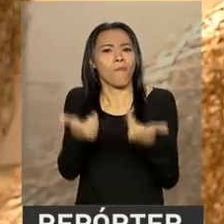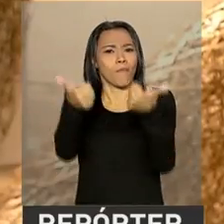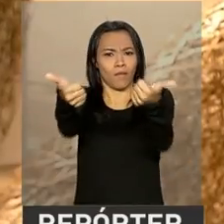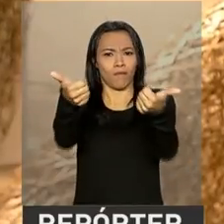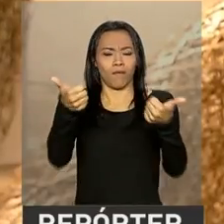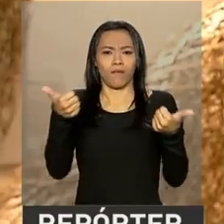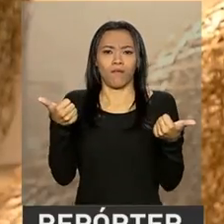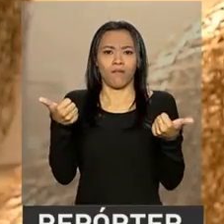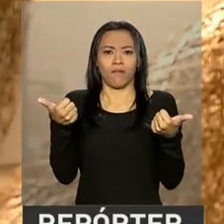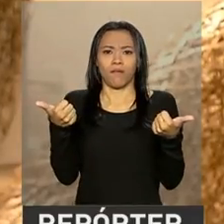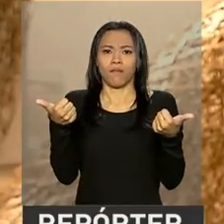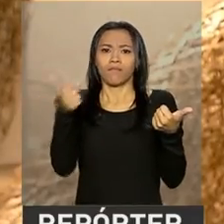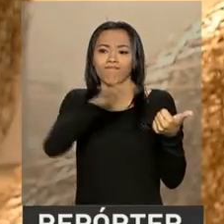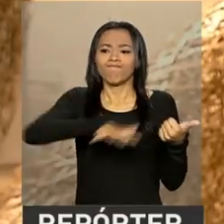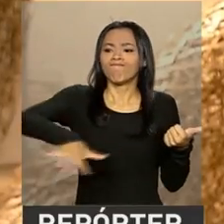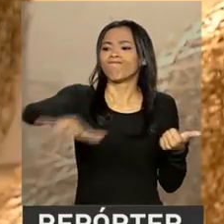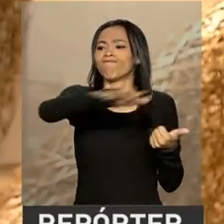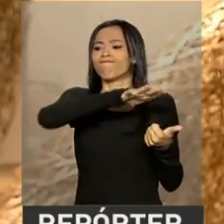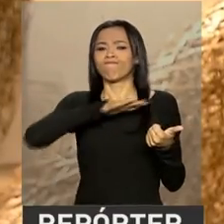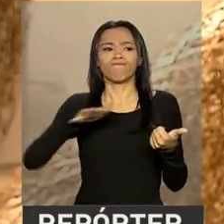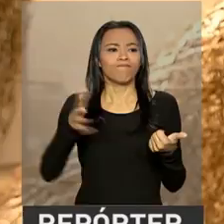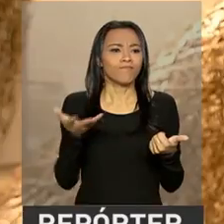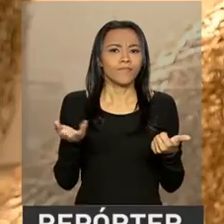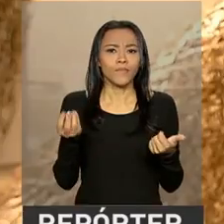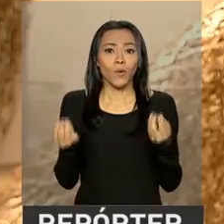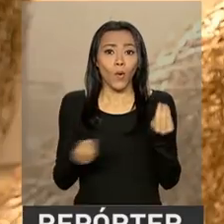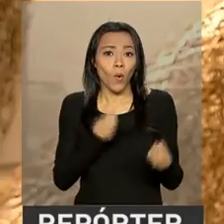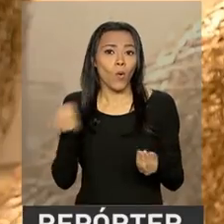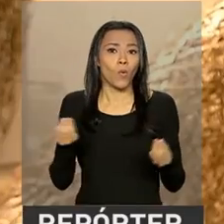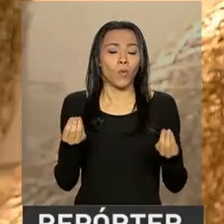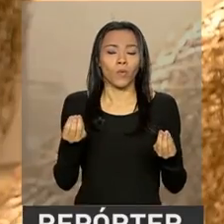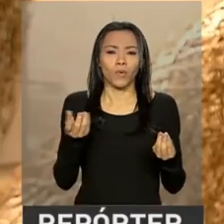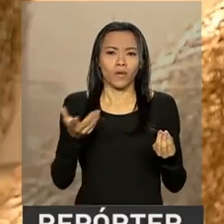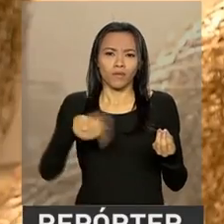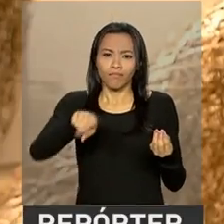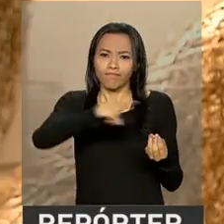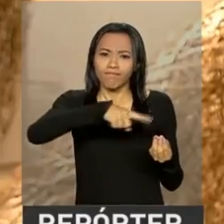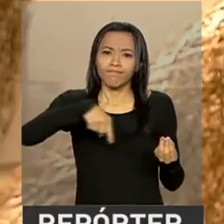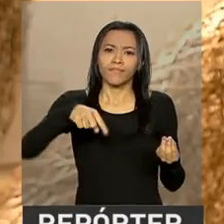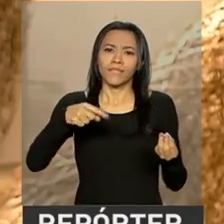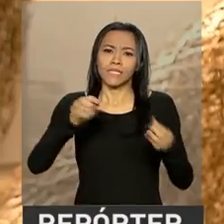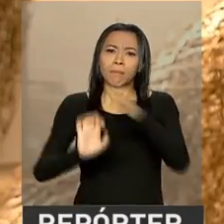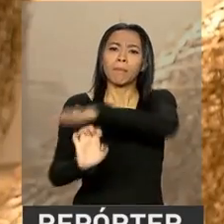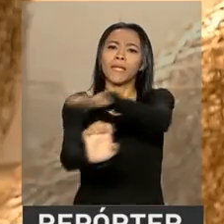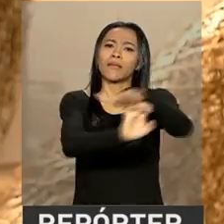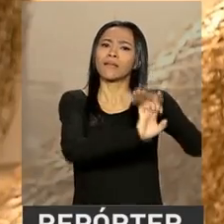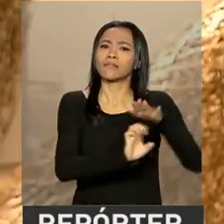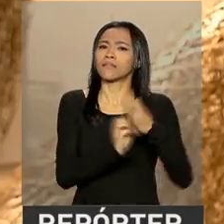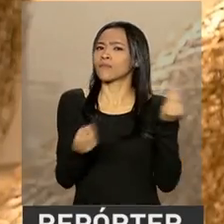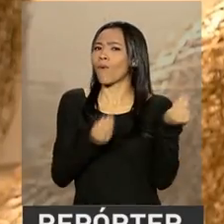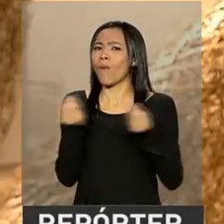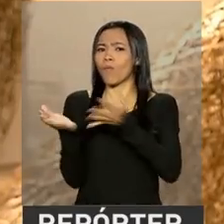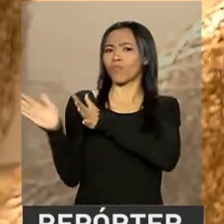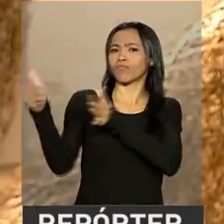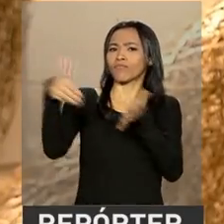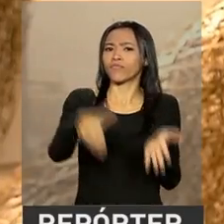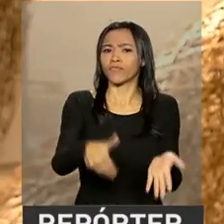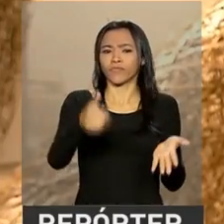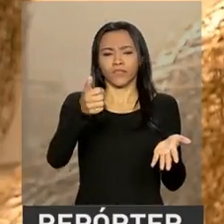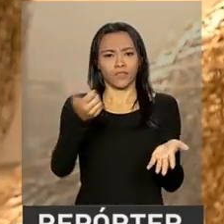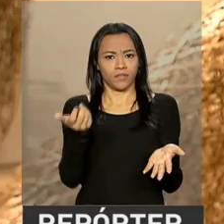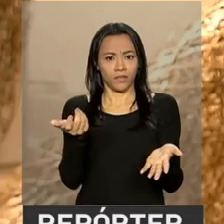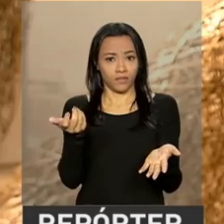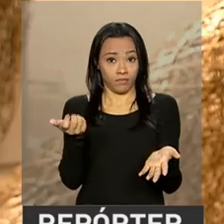como melhorar as condições de maior atividade das empresas em reduzir